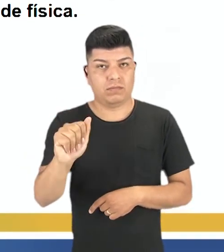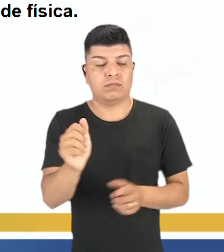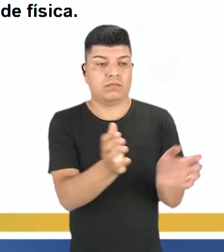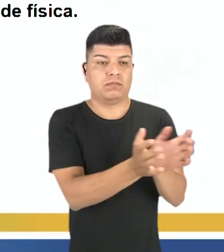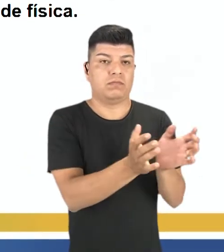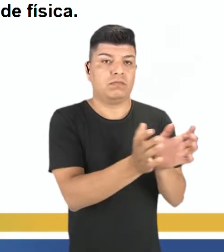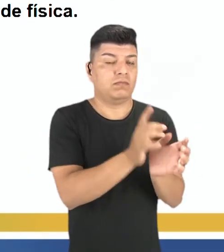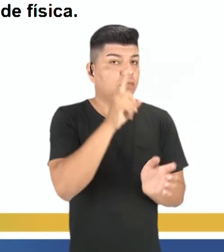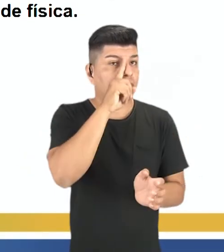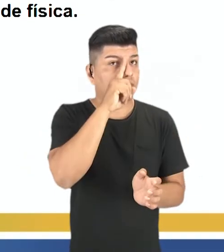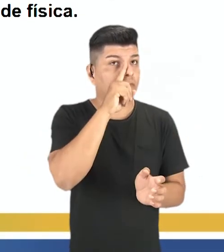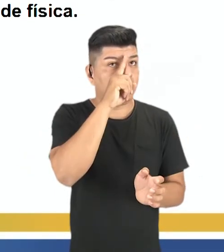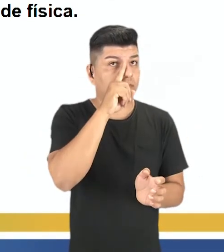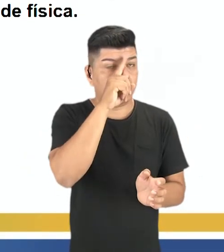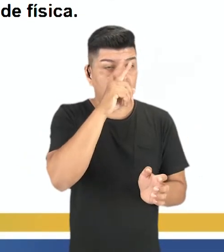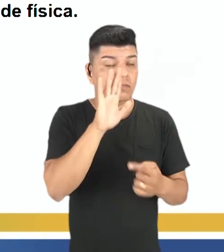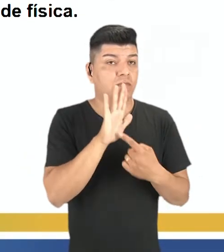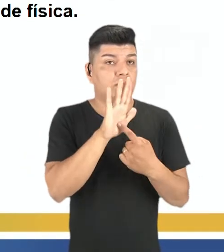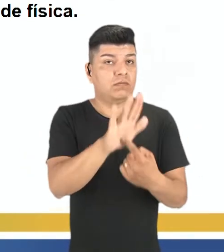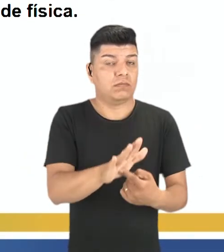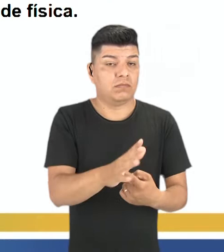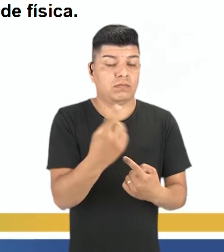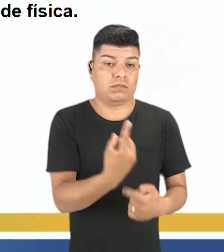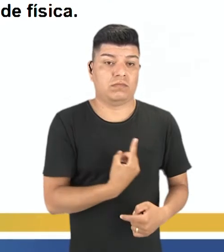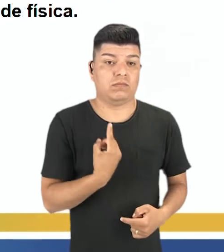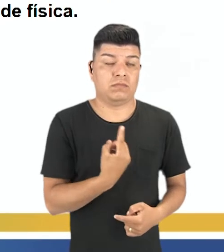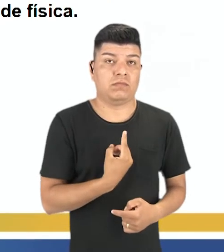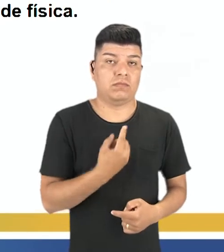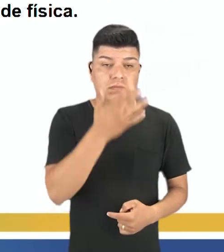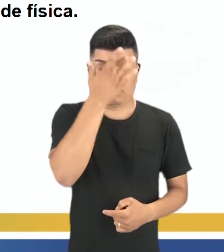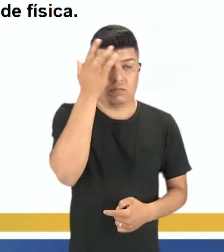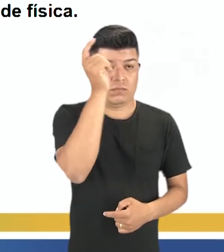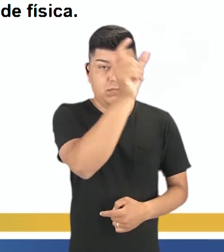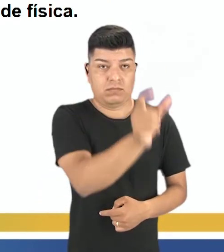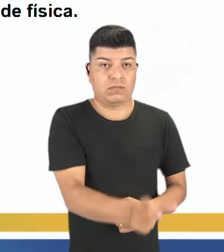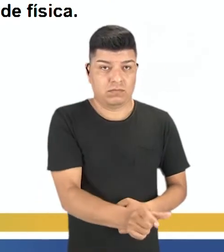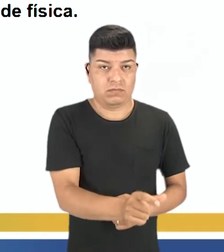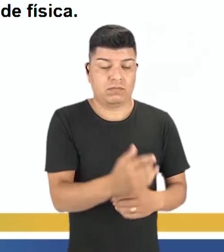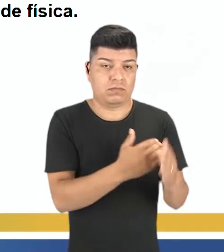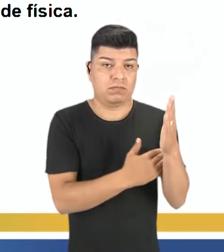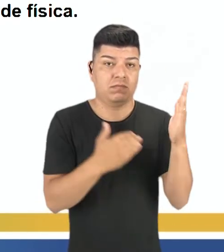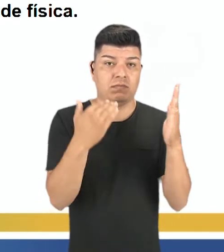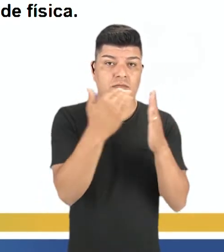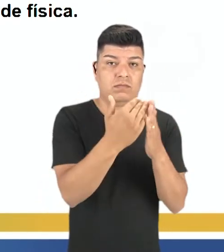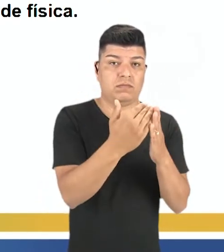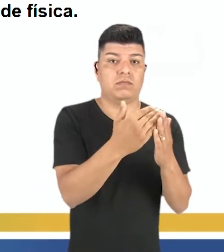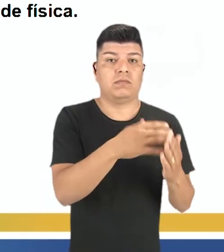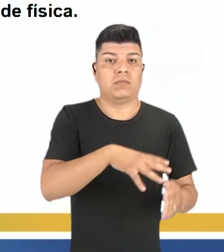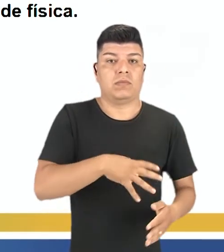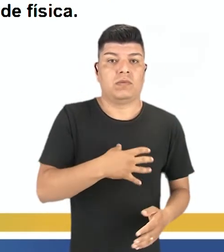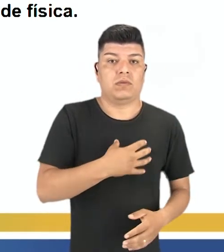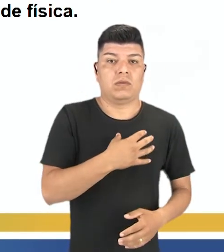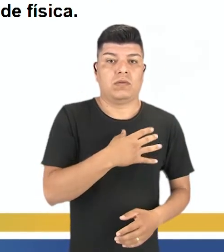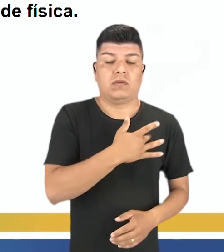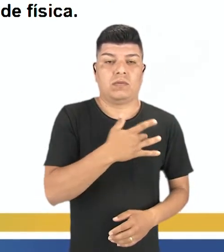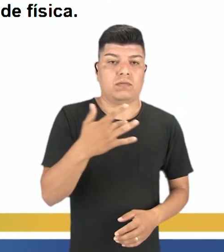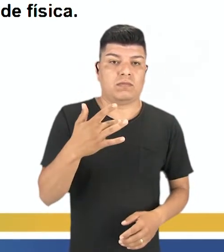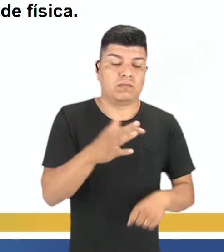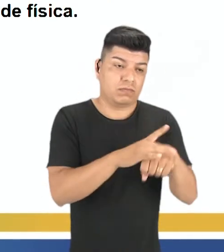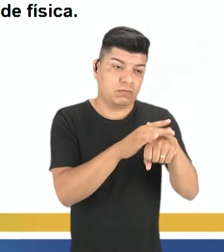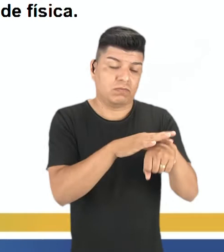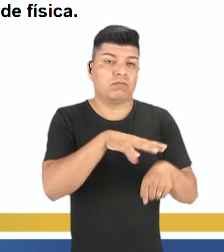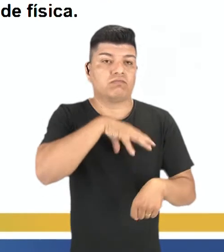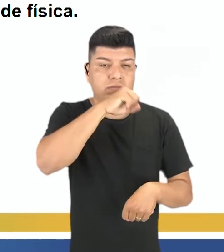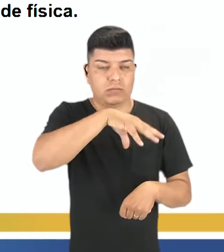risco metabólico que se manifestam no indivíduo e aumentam a chance de desenvolver doenças cardíacas, derrames e